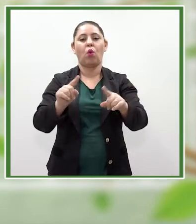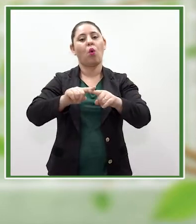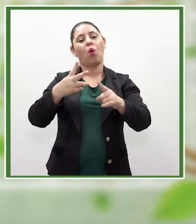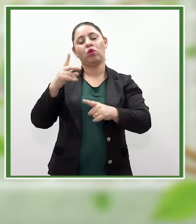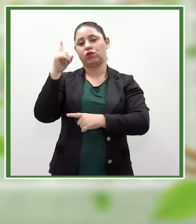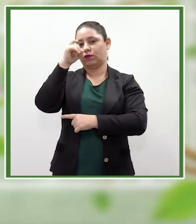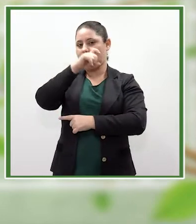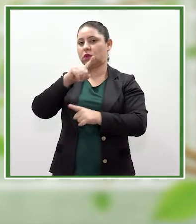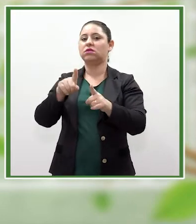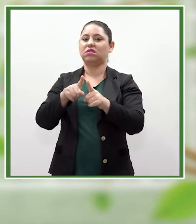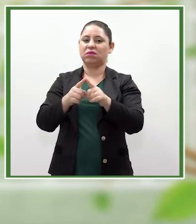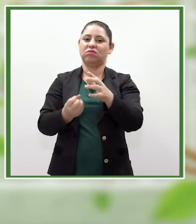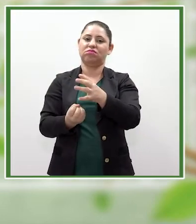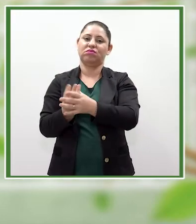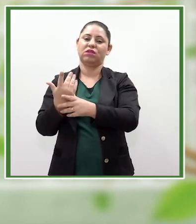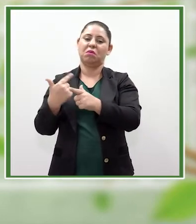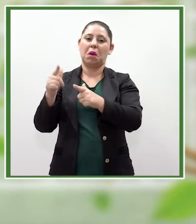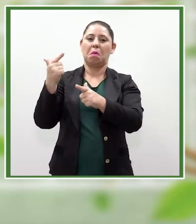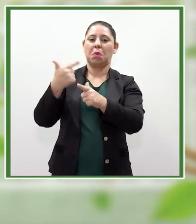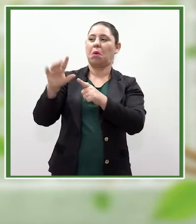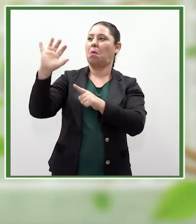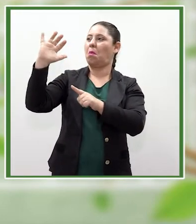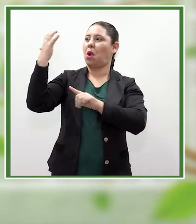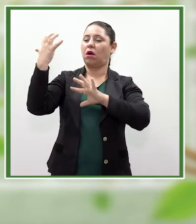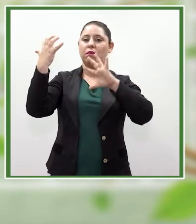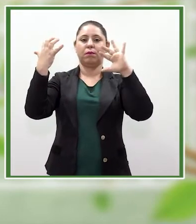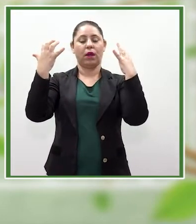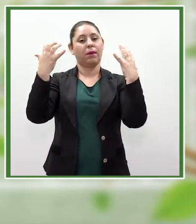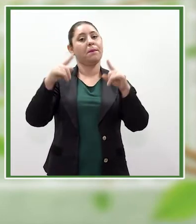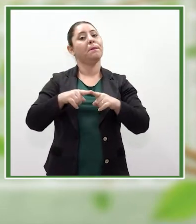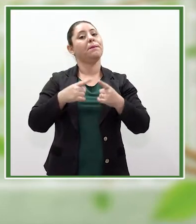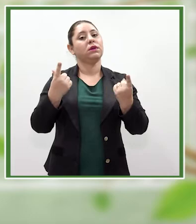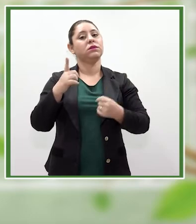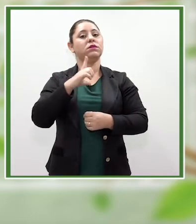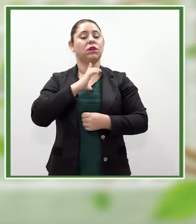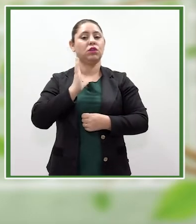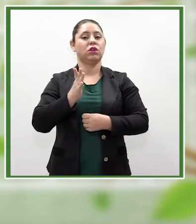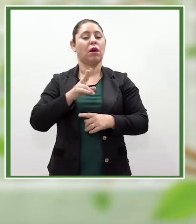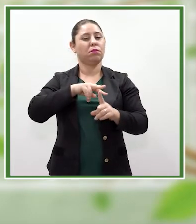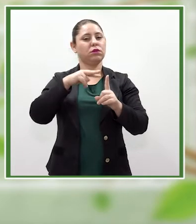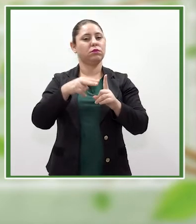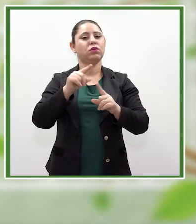com aptidão para plantio, no caso, braquiária, que é a mais plantada no Brasil.